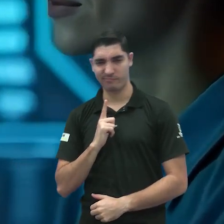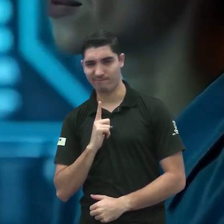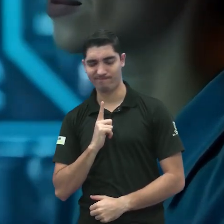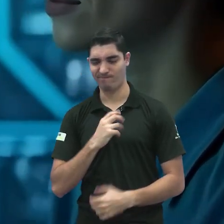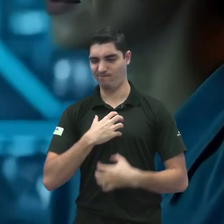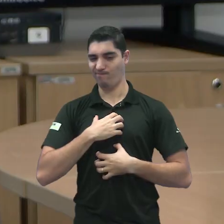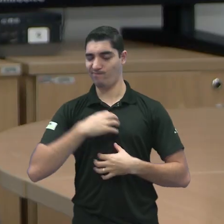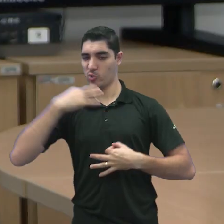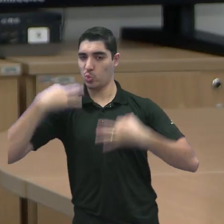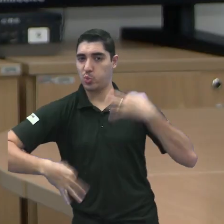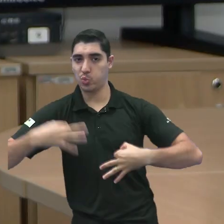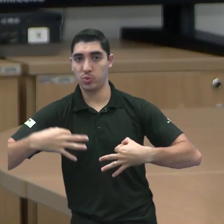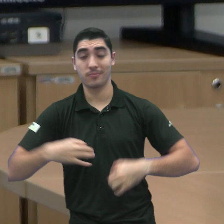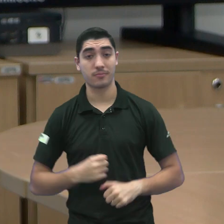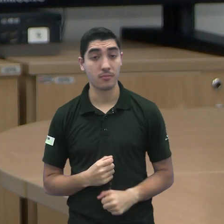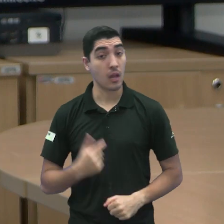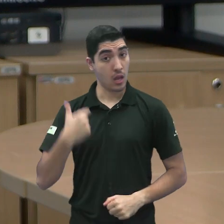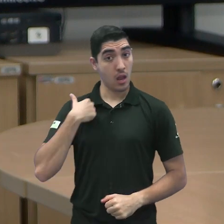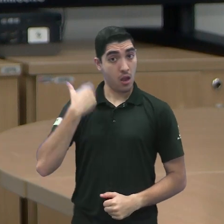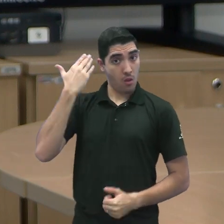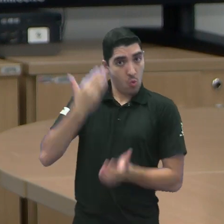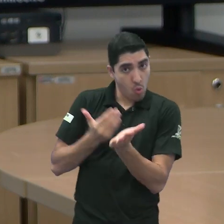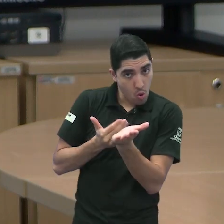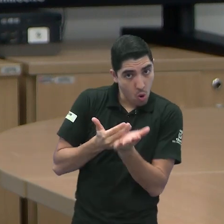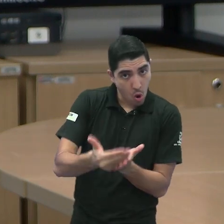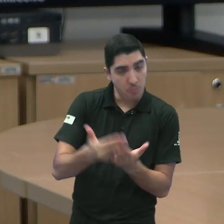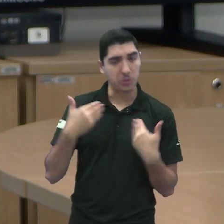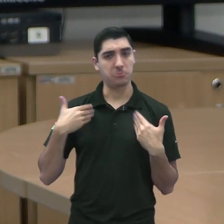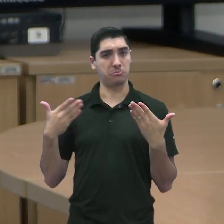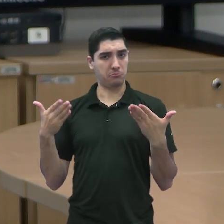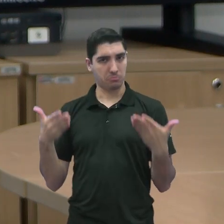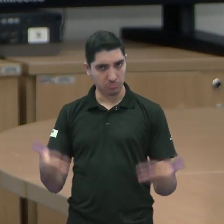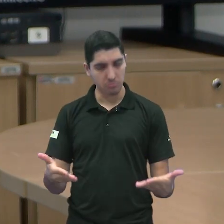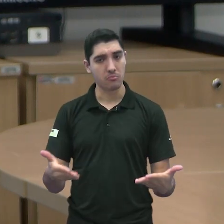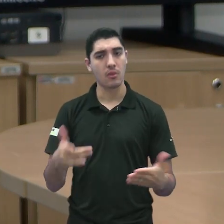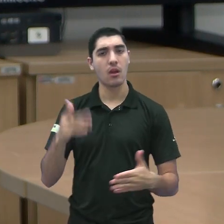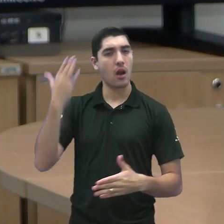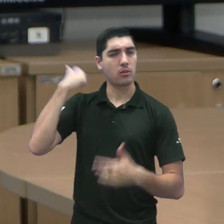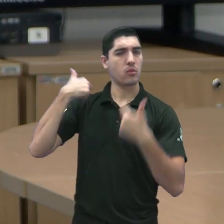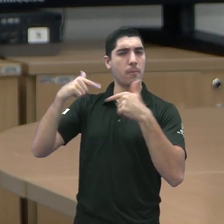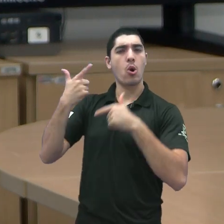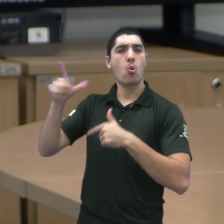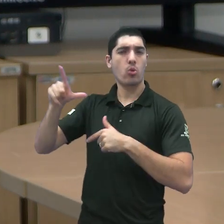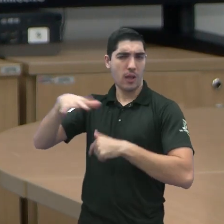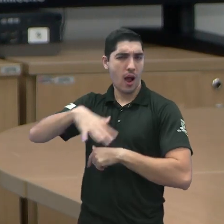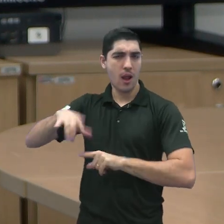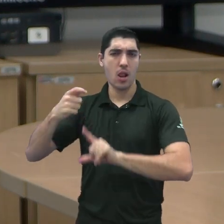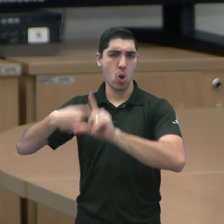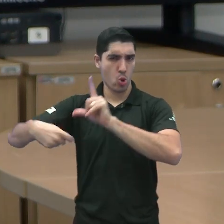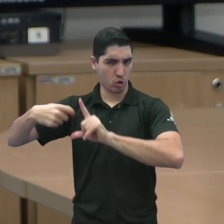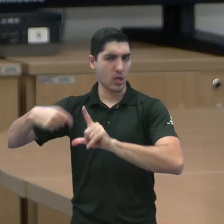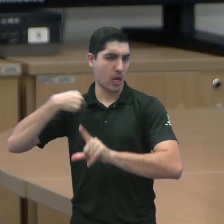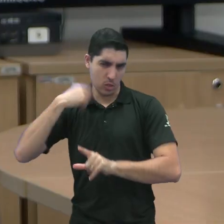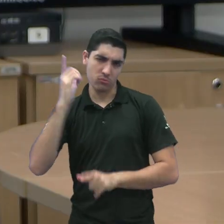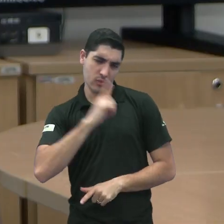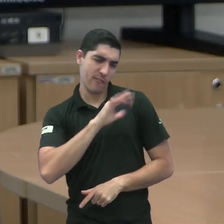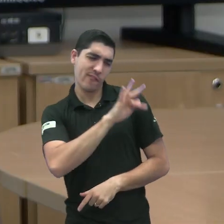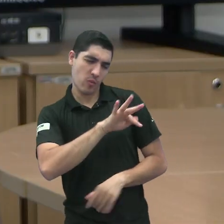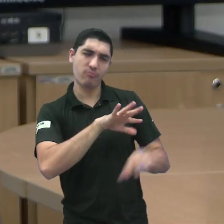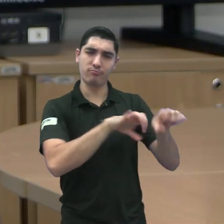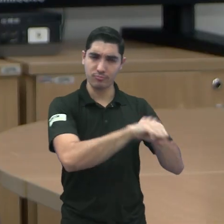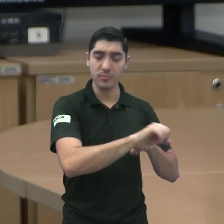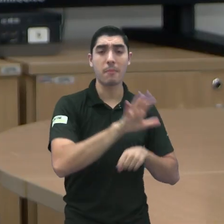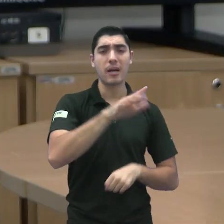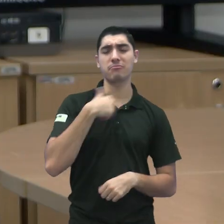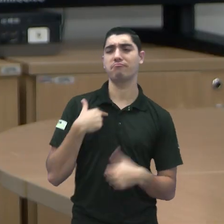de julgamento. Inicialmente eu trabalhava em um local de logística também, que é a minha área de formação. Mas aí